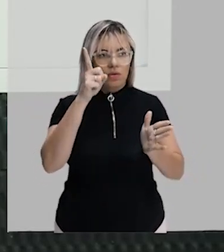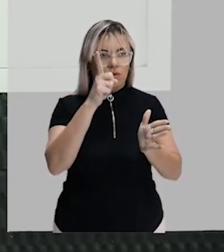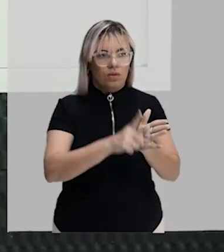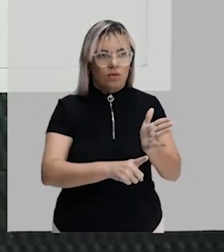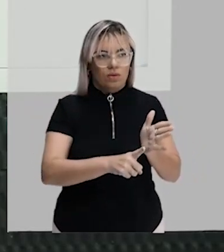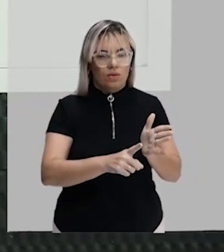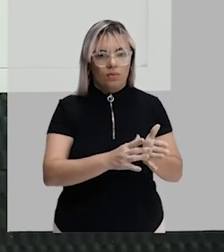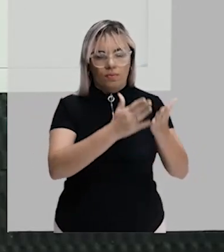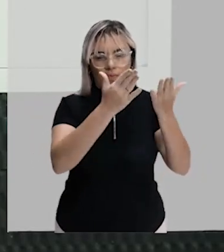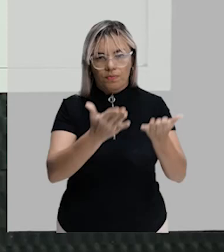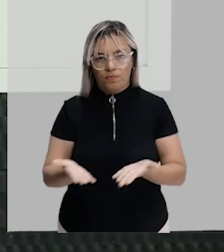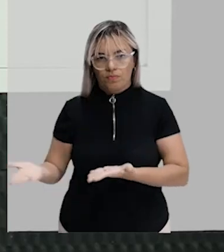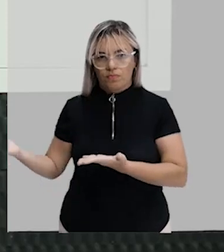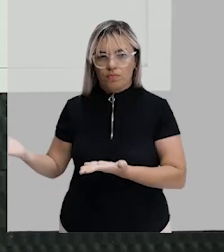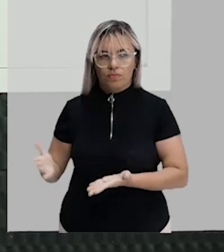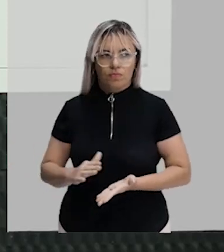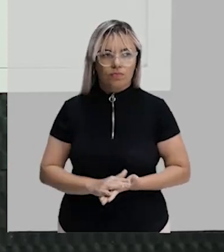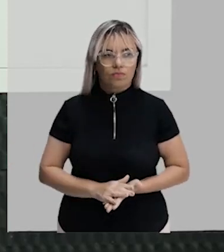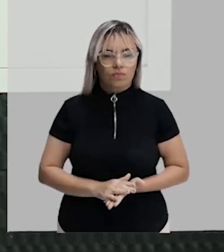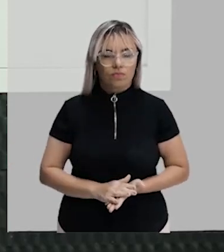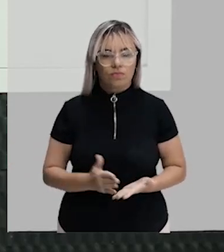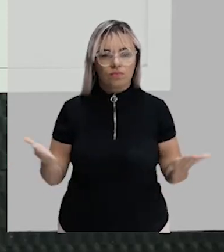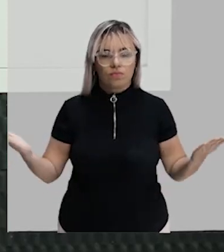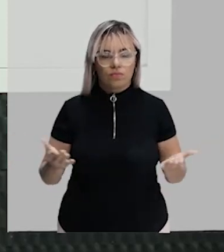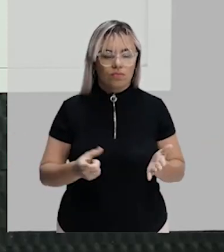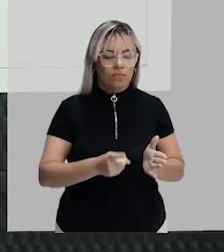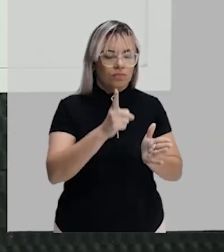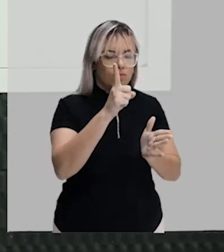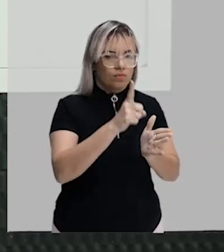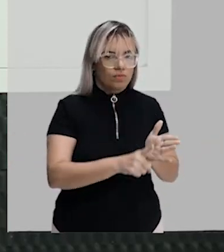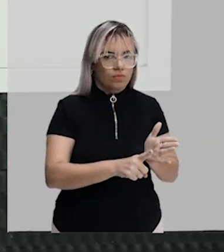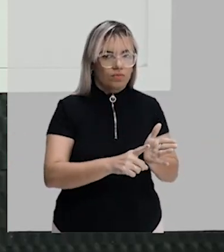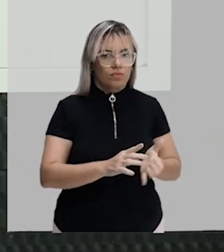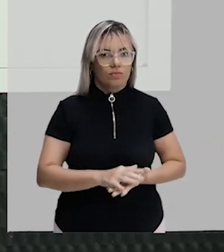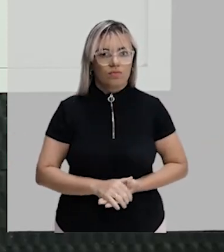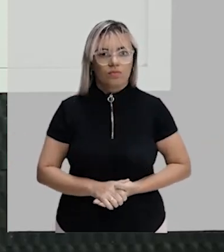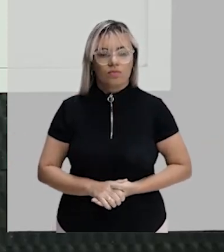nós temos aqui uma situação de desconto,